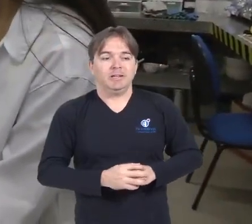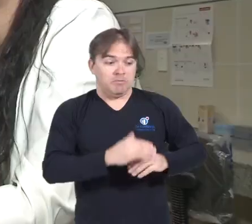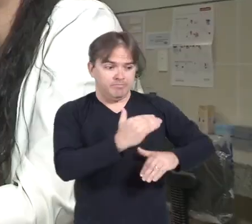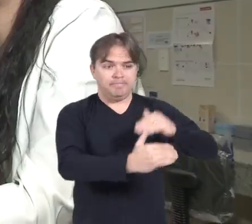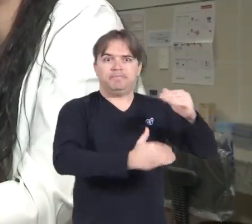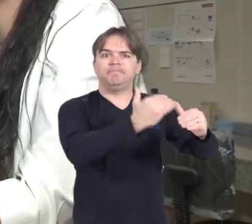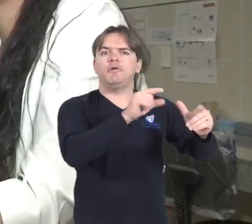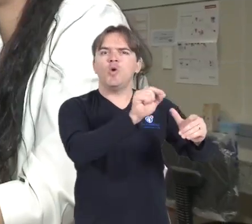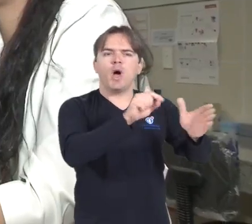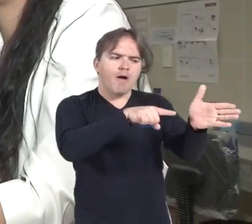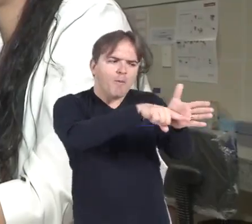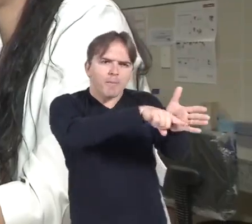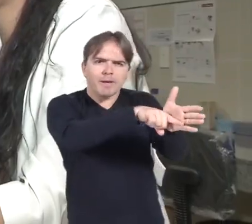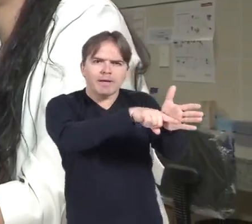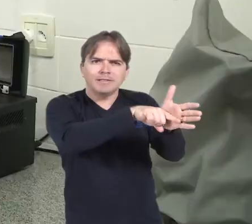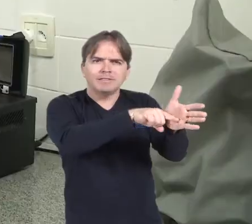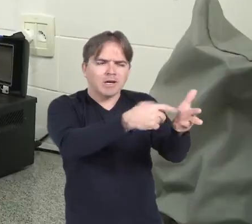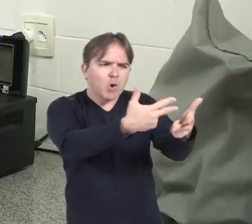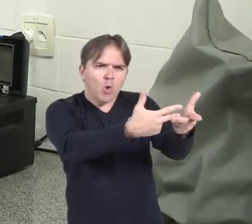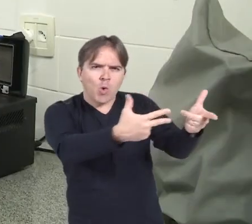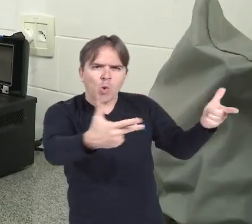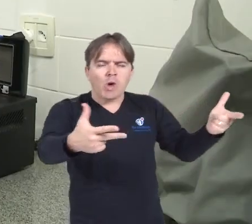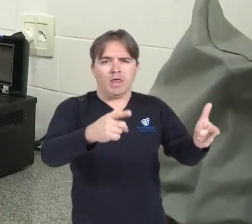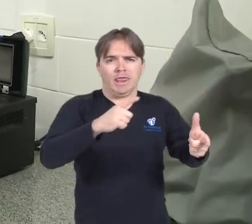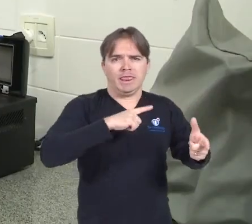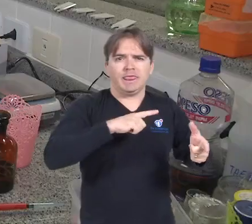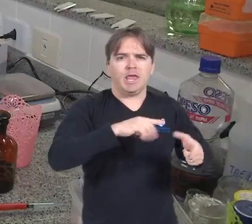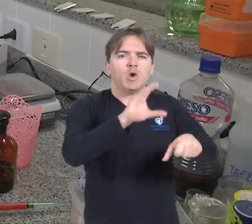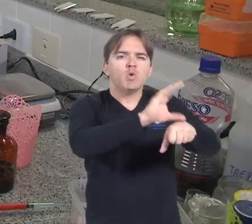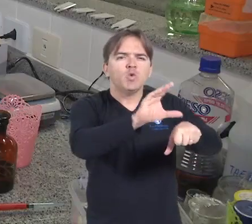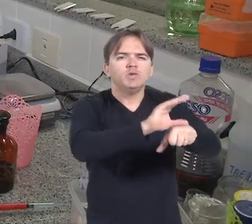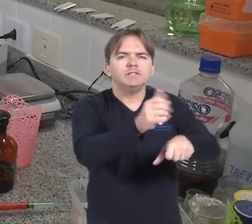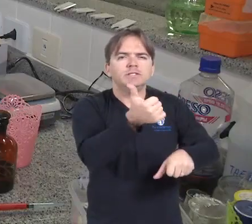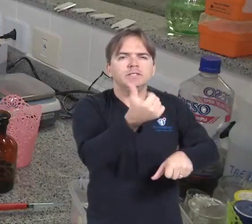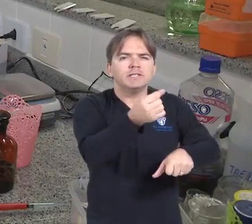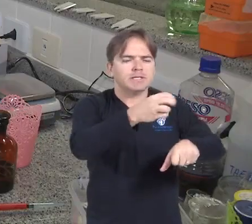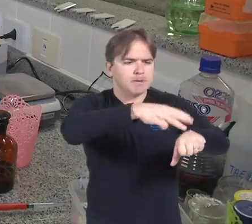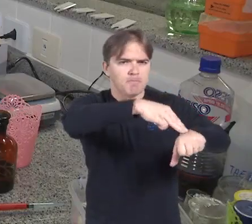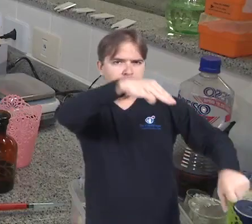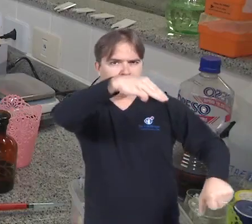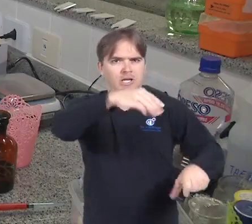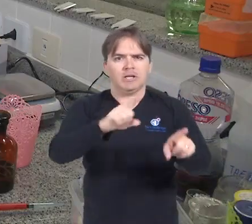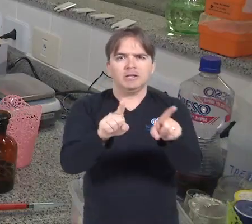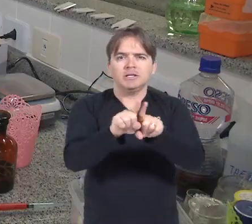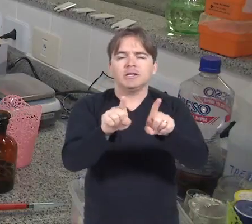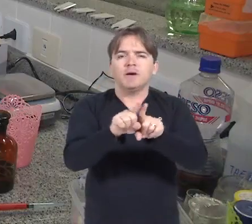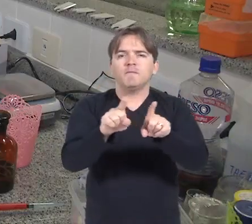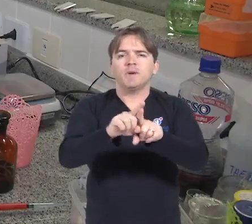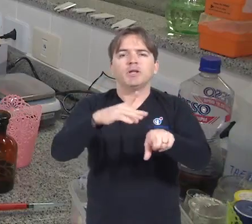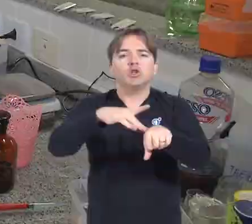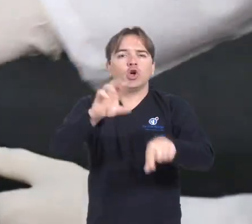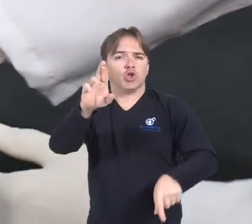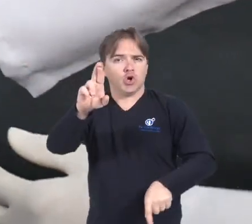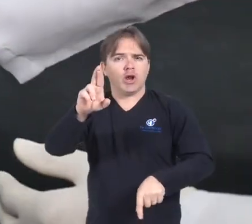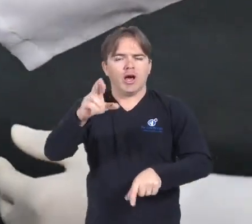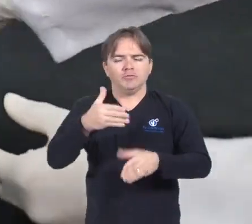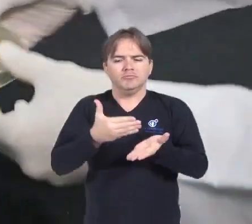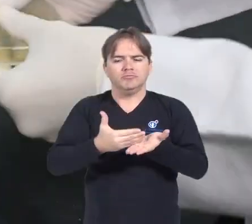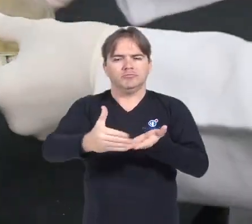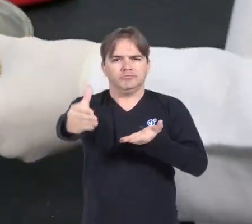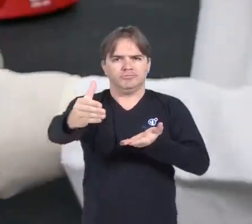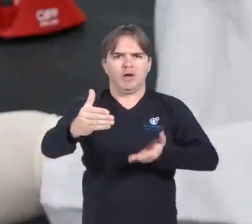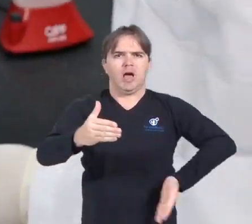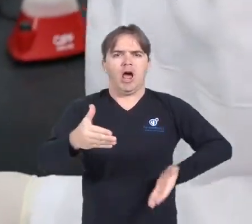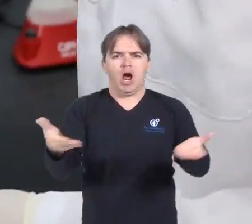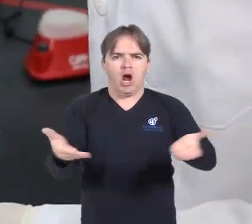avanços ocorreram ainda na área da pesquisa. Hoje a Univasf tem 16 cursos de mestrado e os primeiros cursos de doutorado